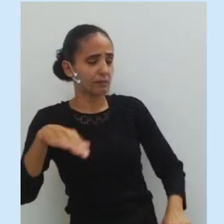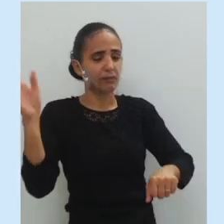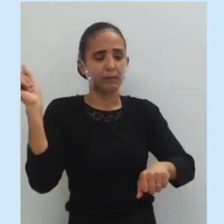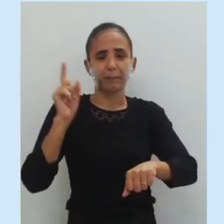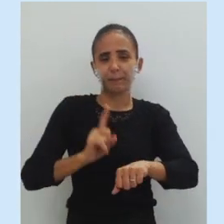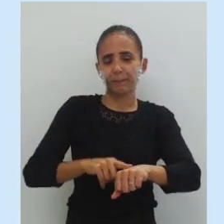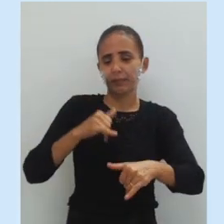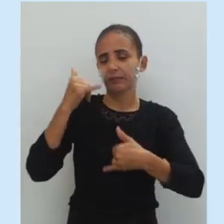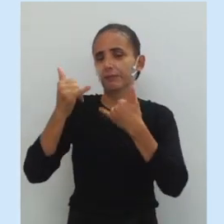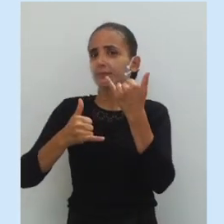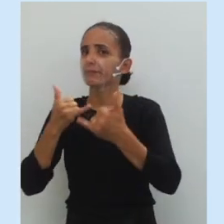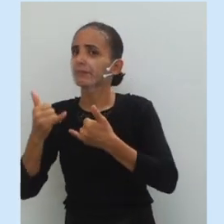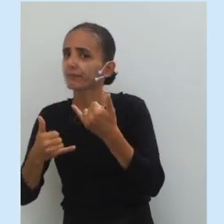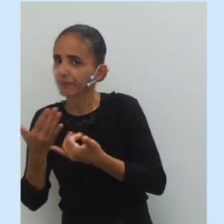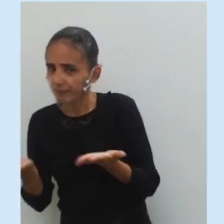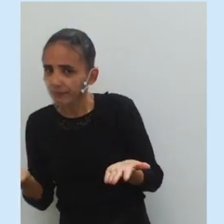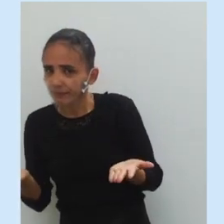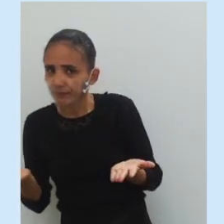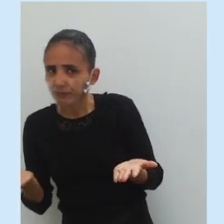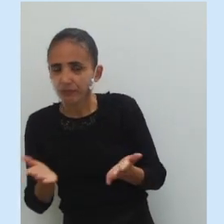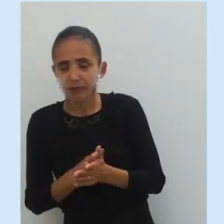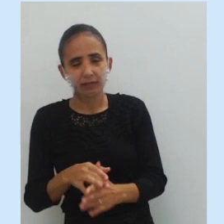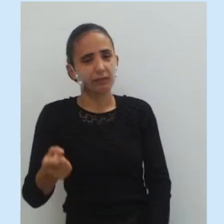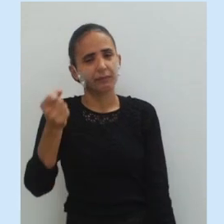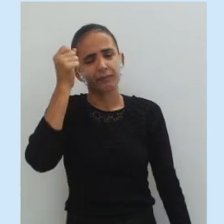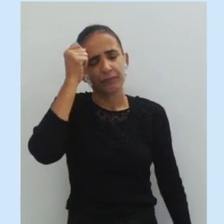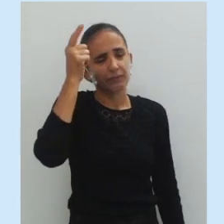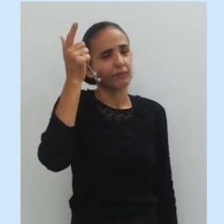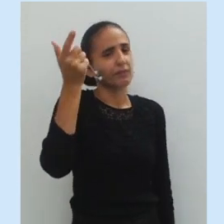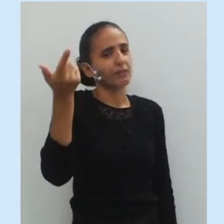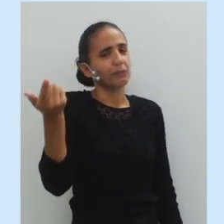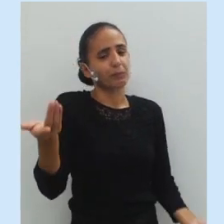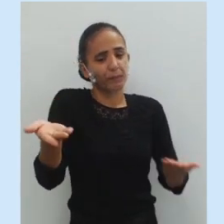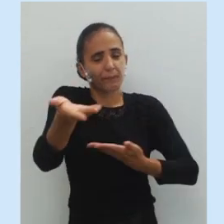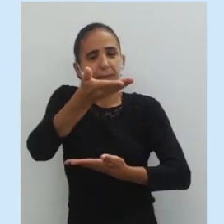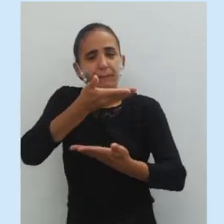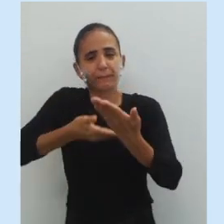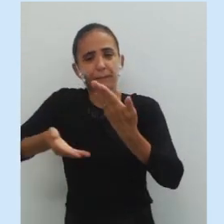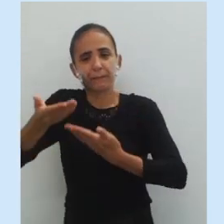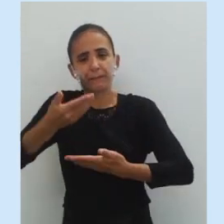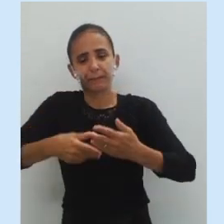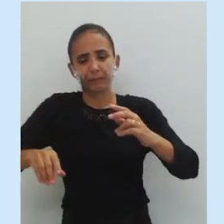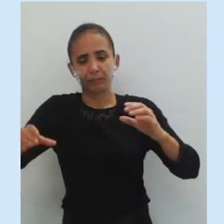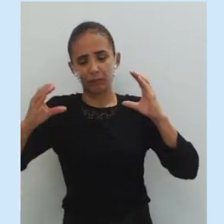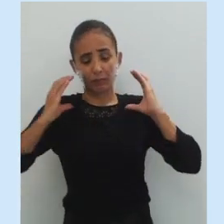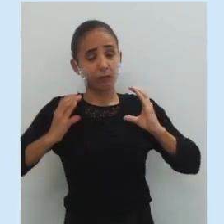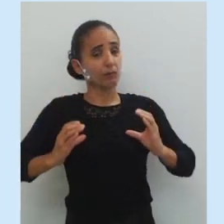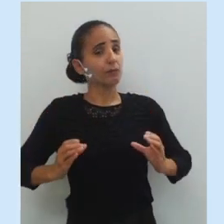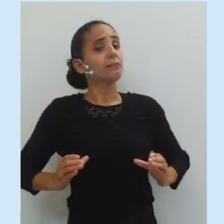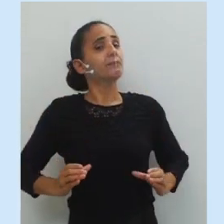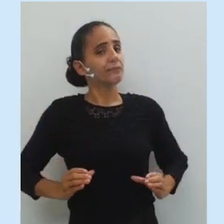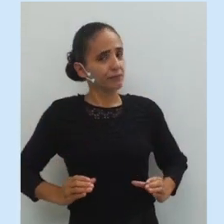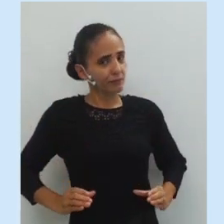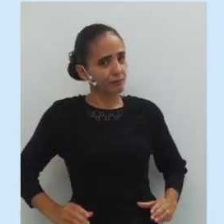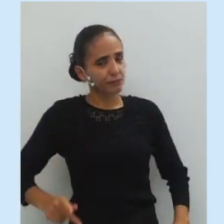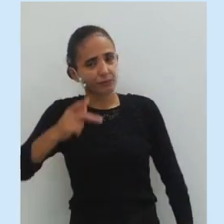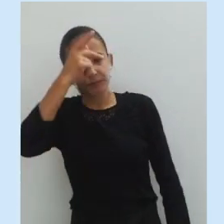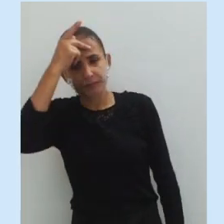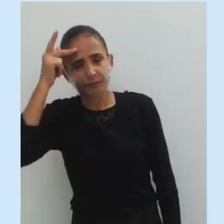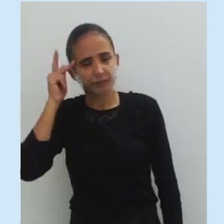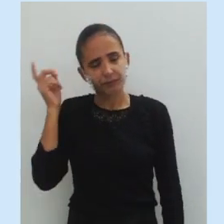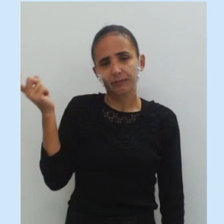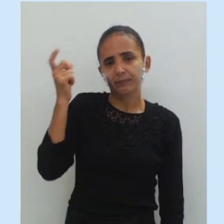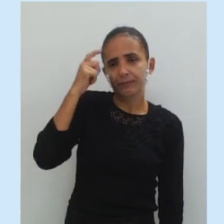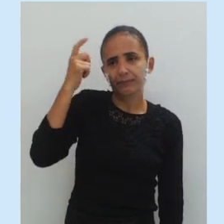A criatividade, ela vai estar ali, relacionada à personalidade, ao processo de